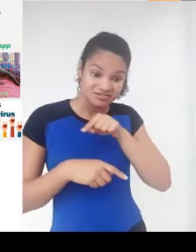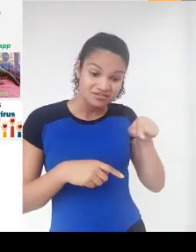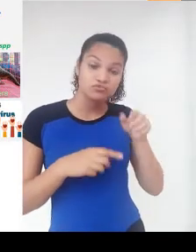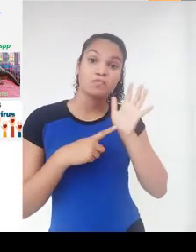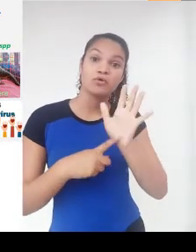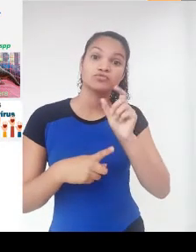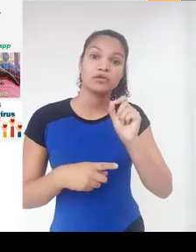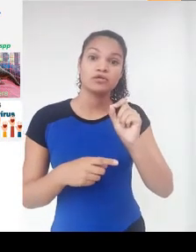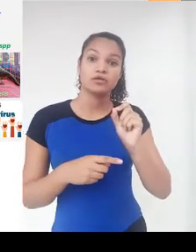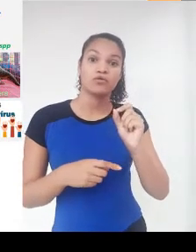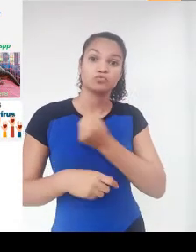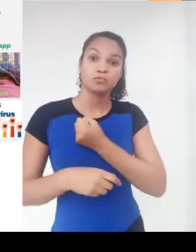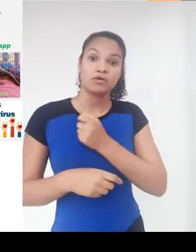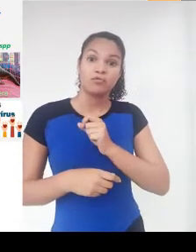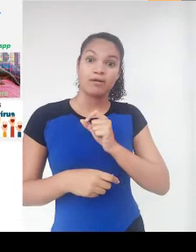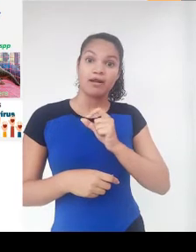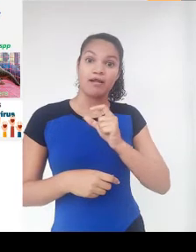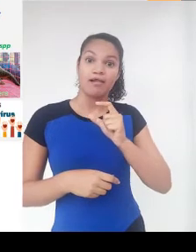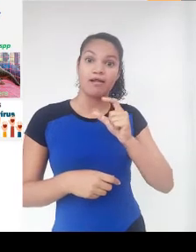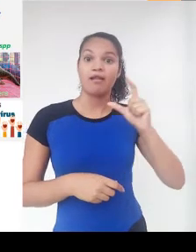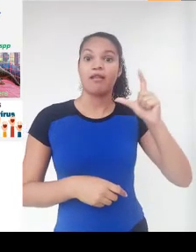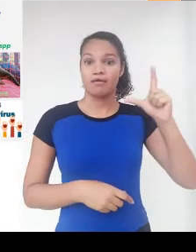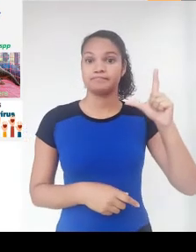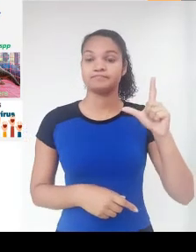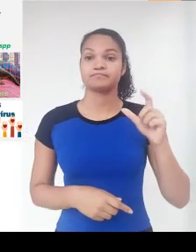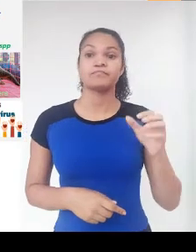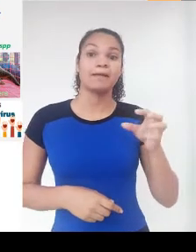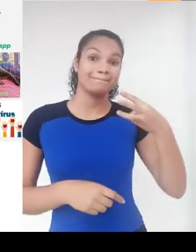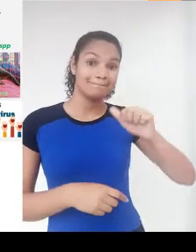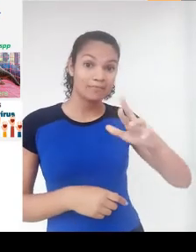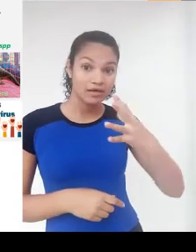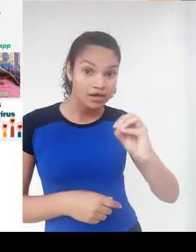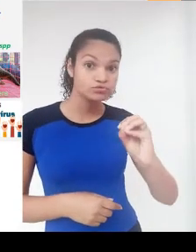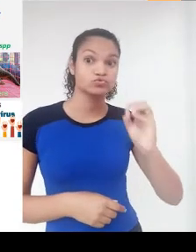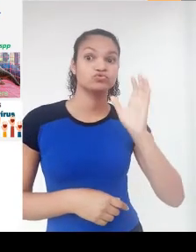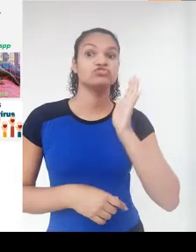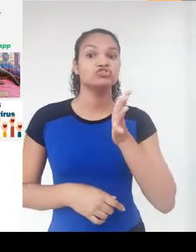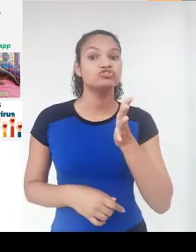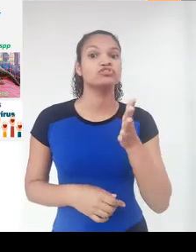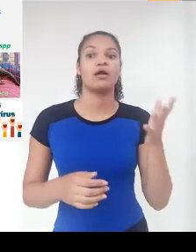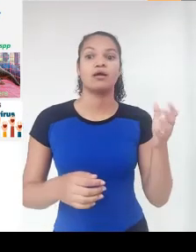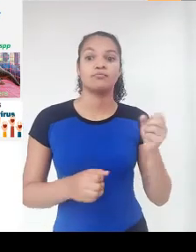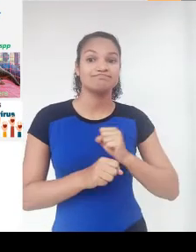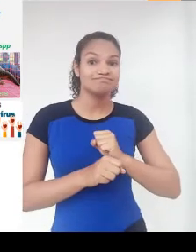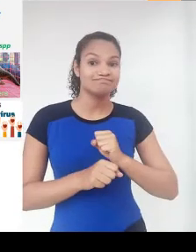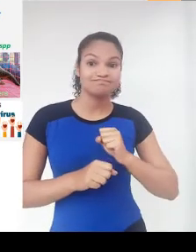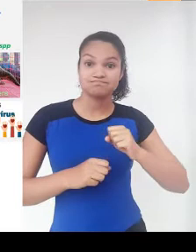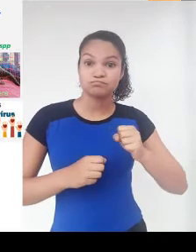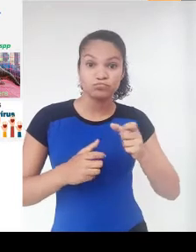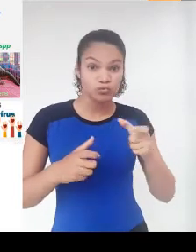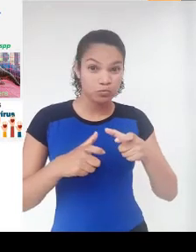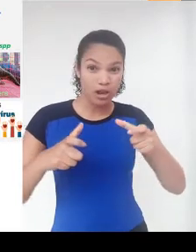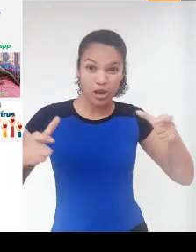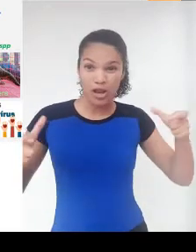casos no Brasil. Em março, mês passado, já havia uma explosão do número de casos na Itália e